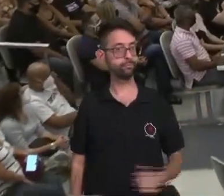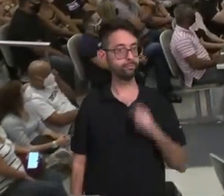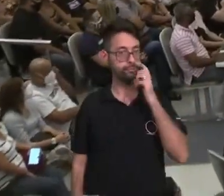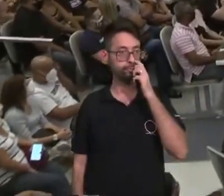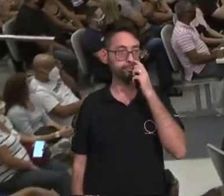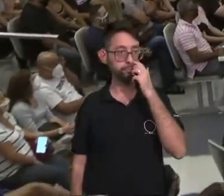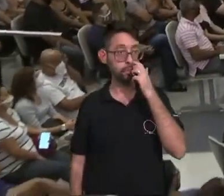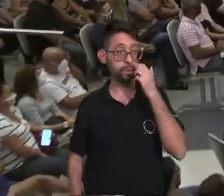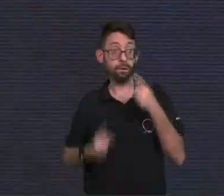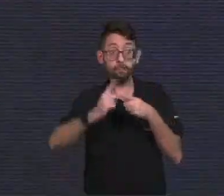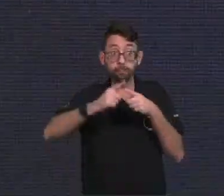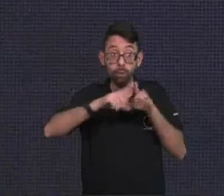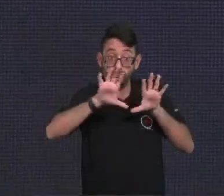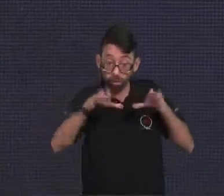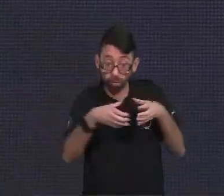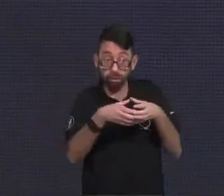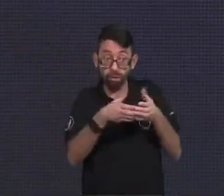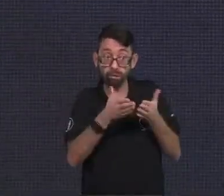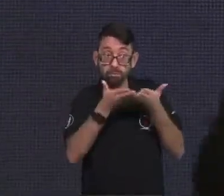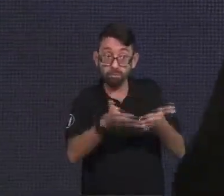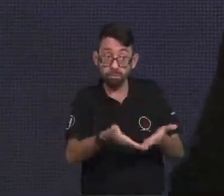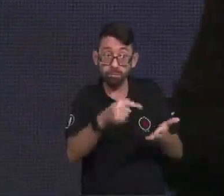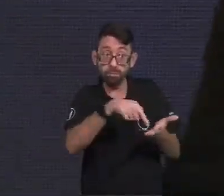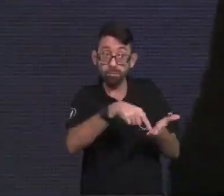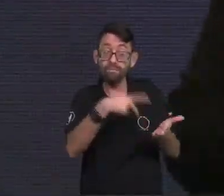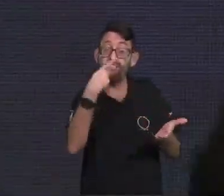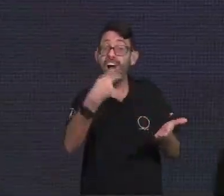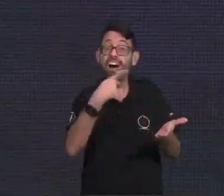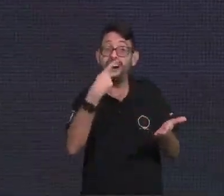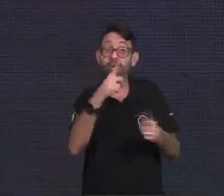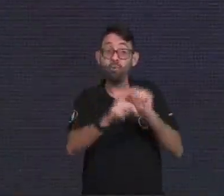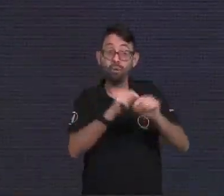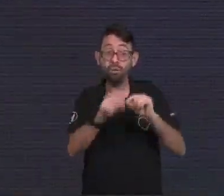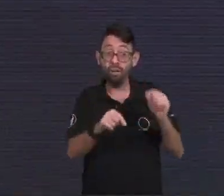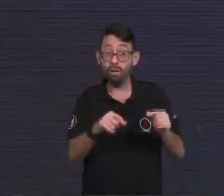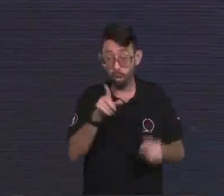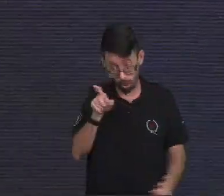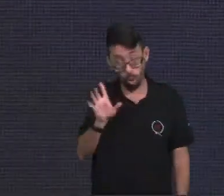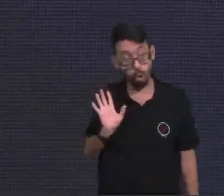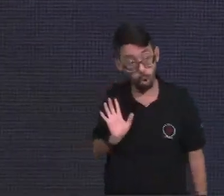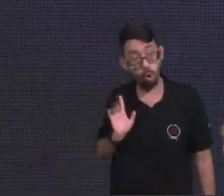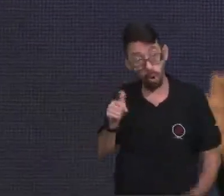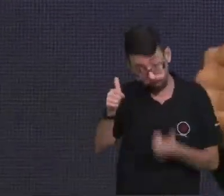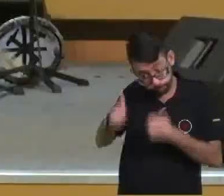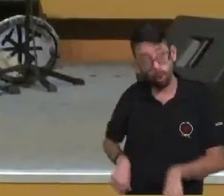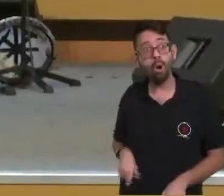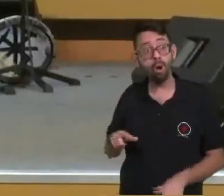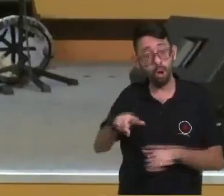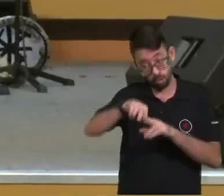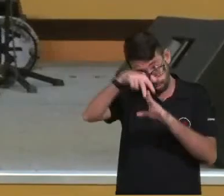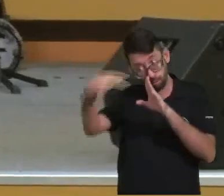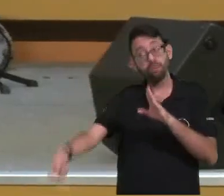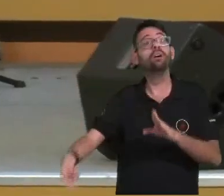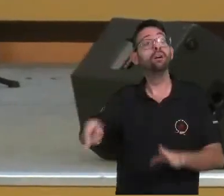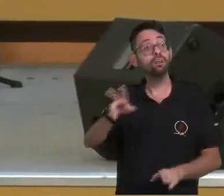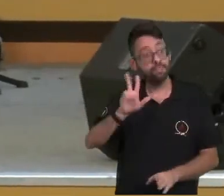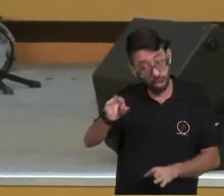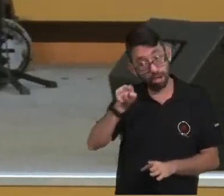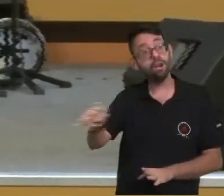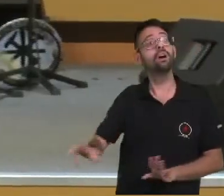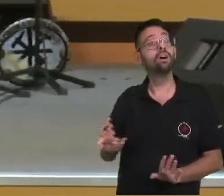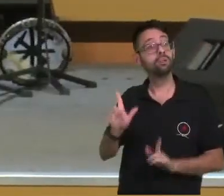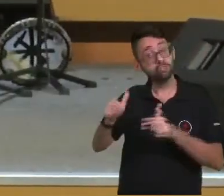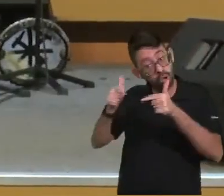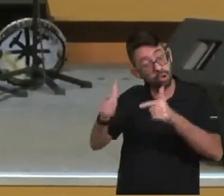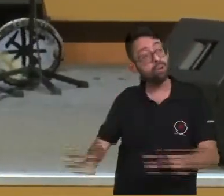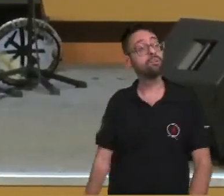Porque a turma que está no barco sabe o que vai ficar falhando? Vai afundar, quer ver, ó, afundar, ó. Vai afundar, aquilo é sorte de